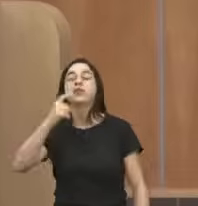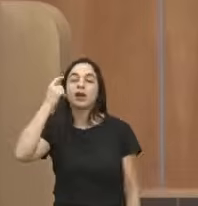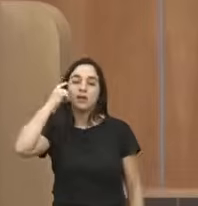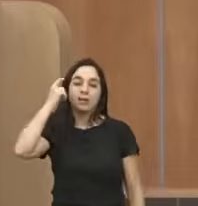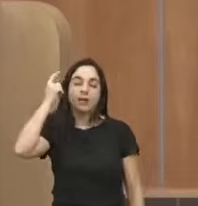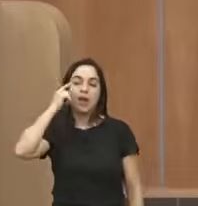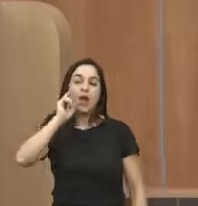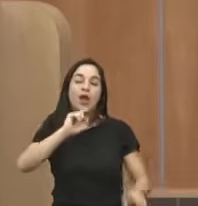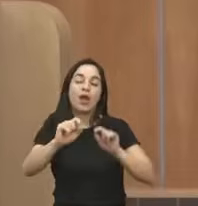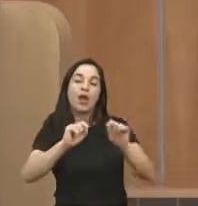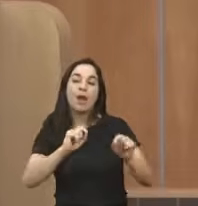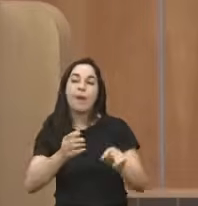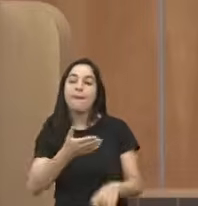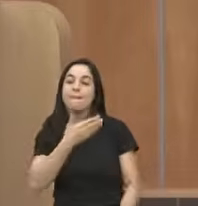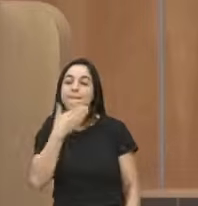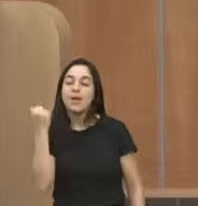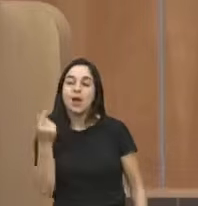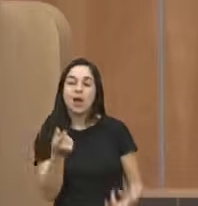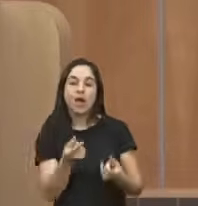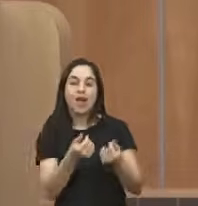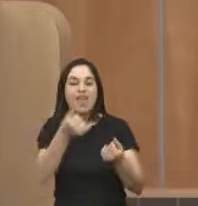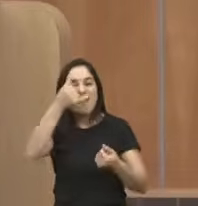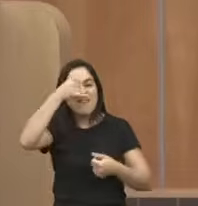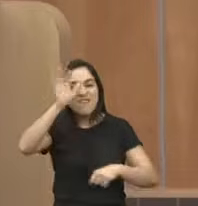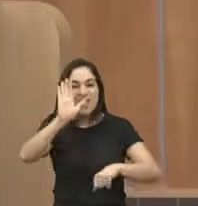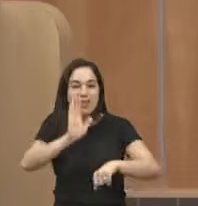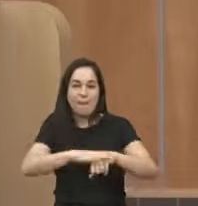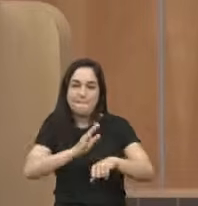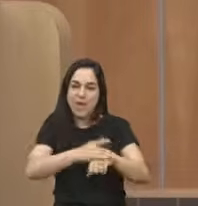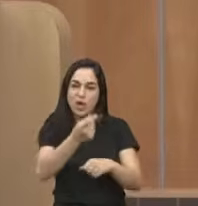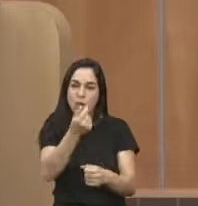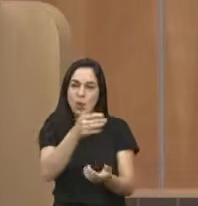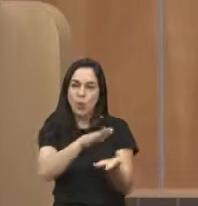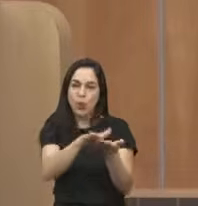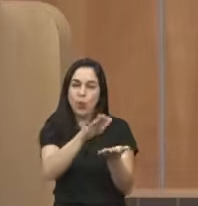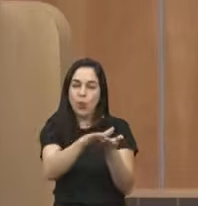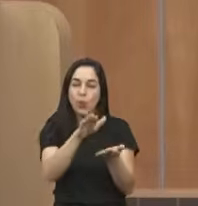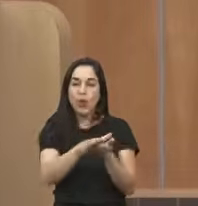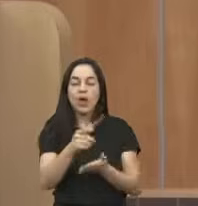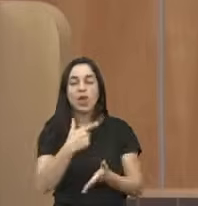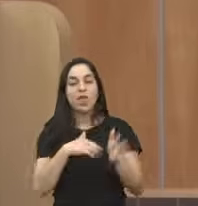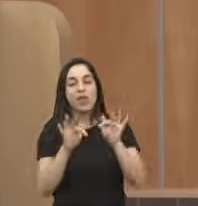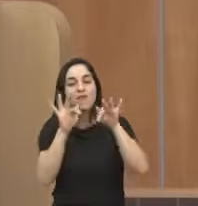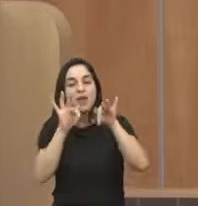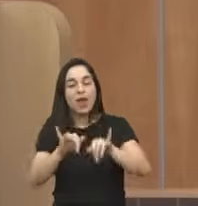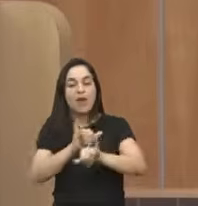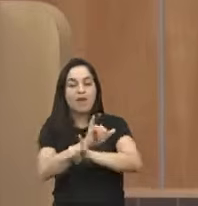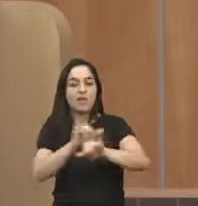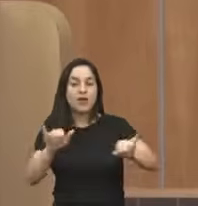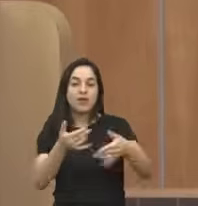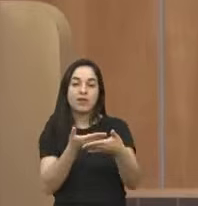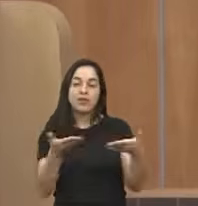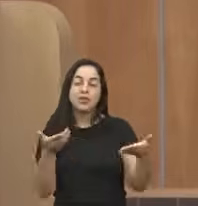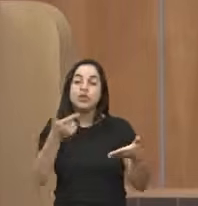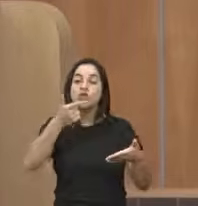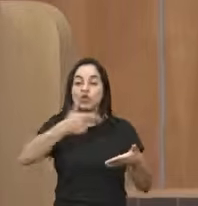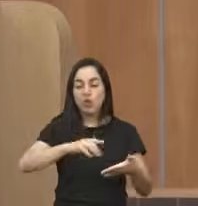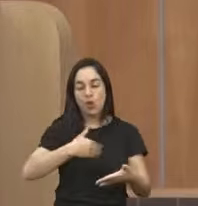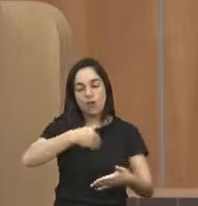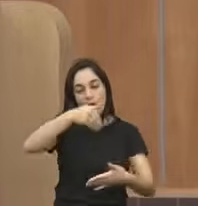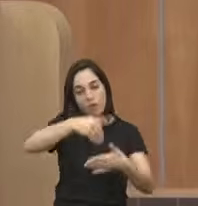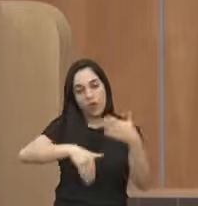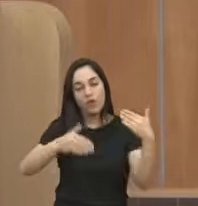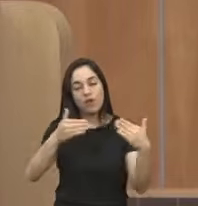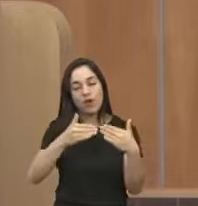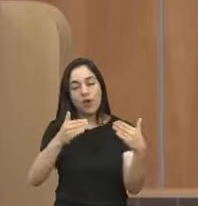justamente para otimizar gasto. E concluo aqui a minha fala, me direcionando a vocês, mais uma vez reforçando o meu voto